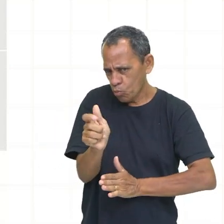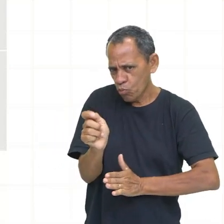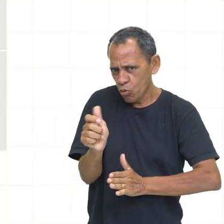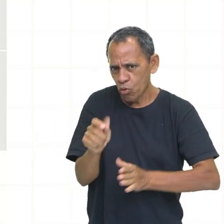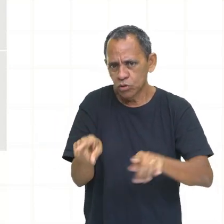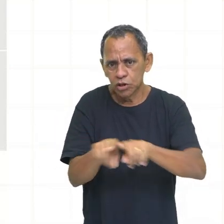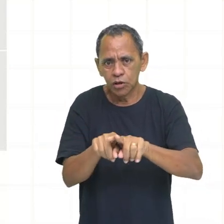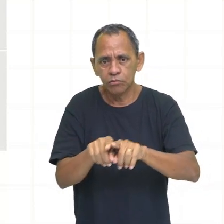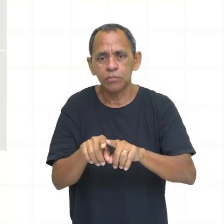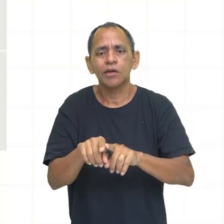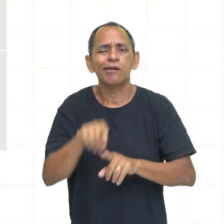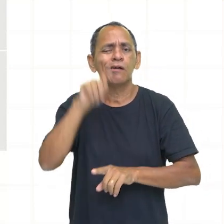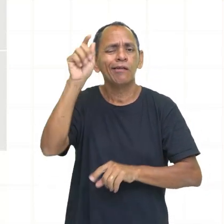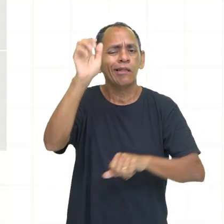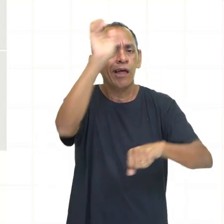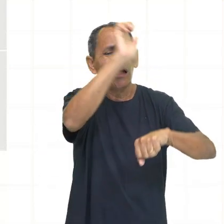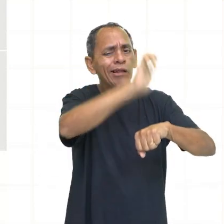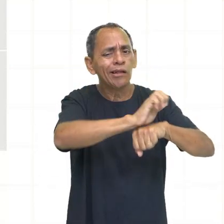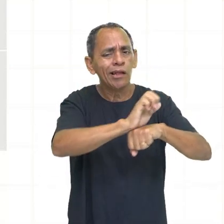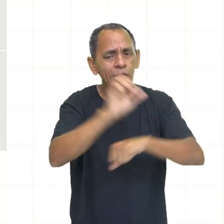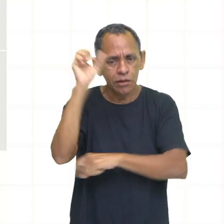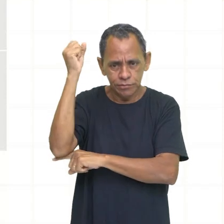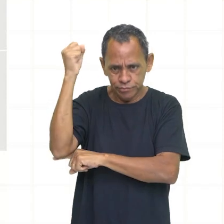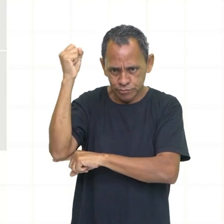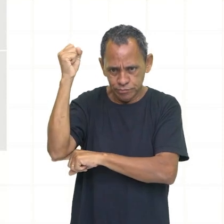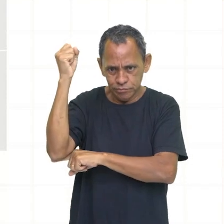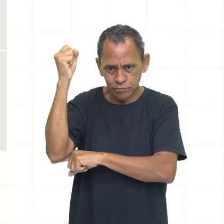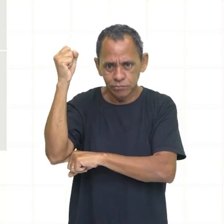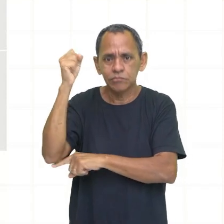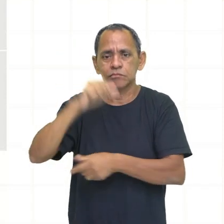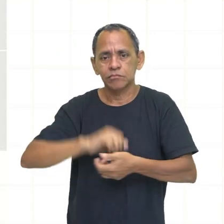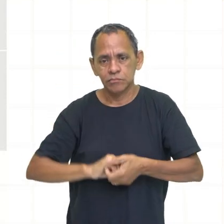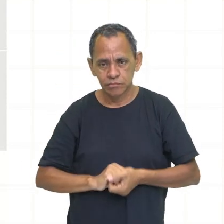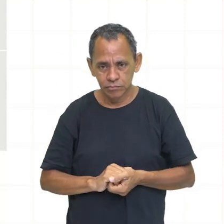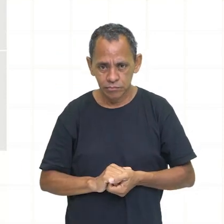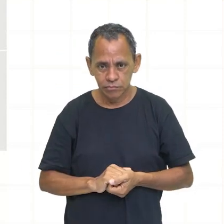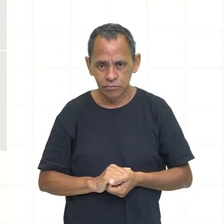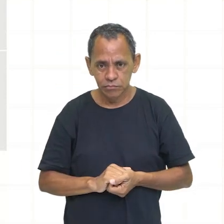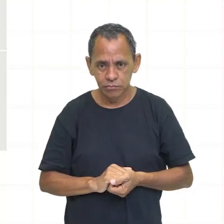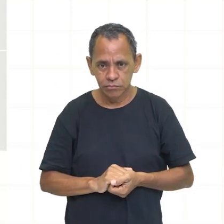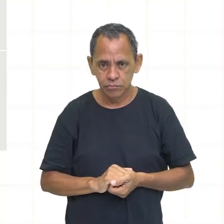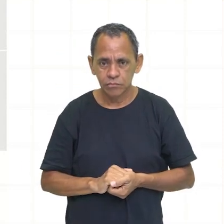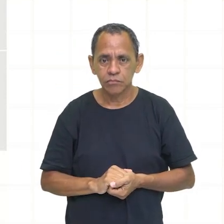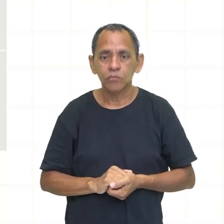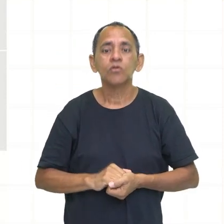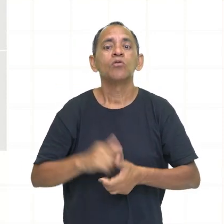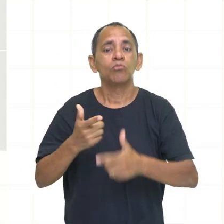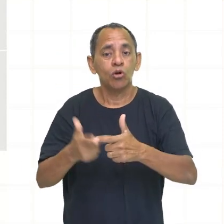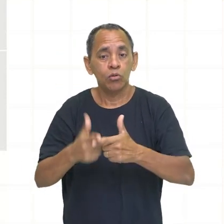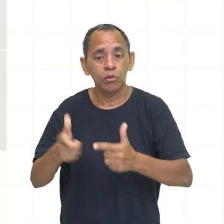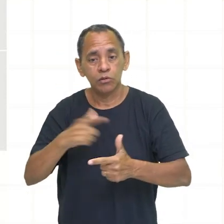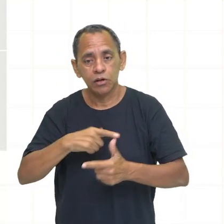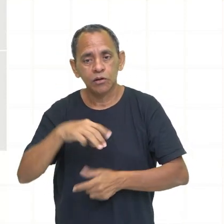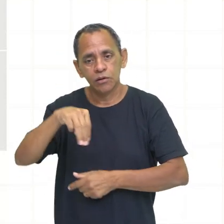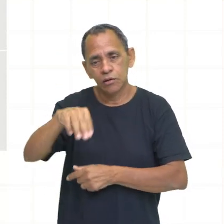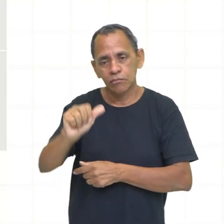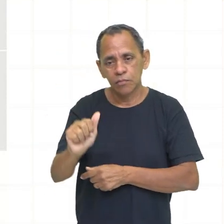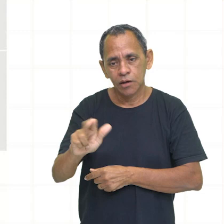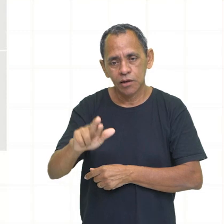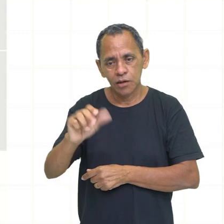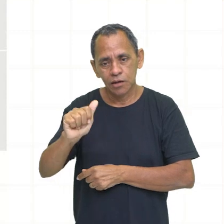breve, acontece no Rio Grande do Sul e, dentre suas causas, estão o conflito